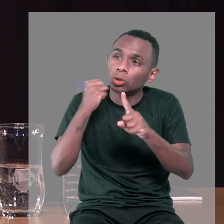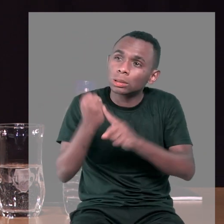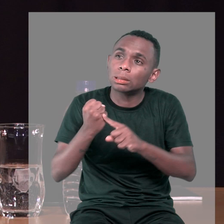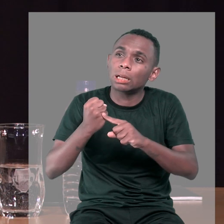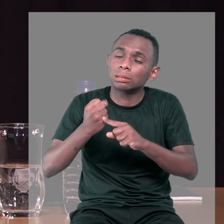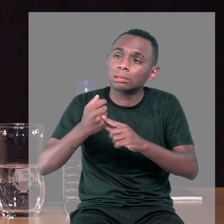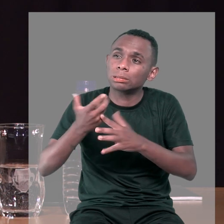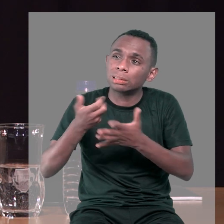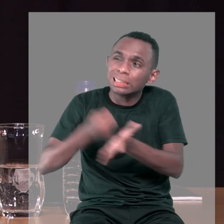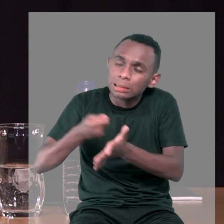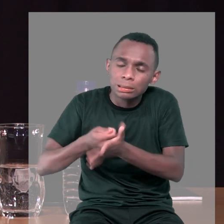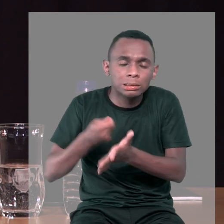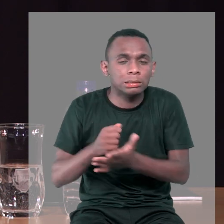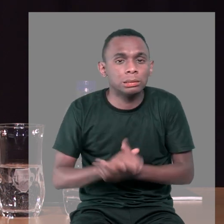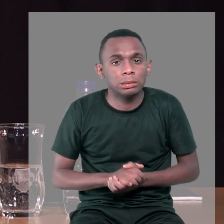amalgamados,